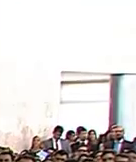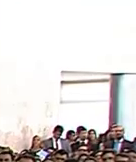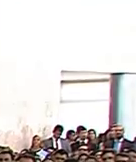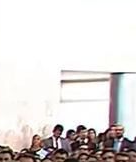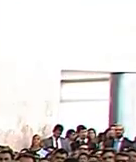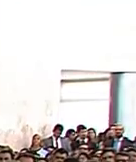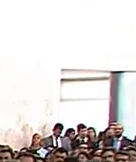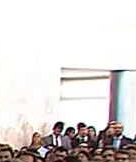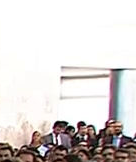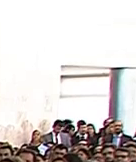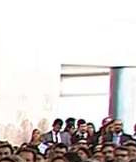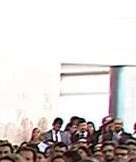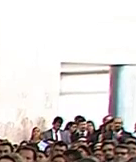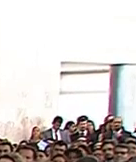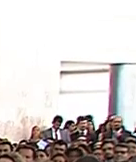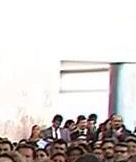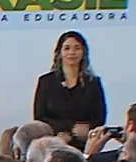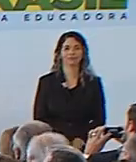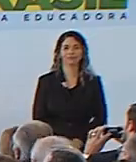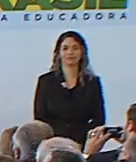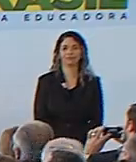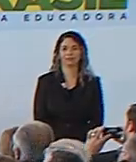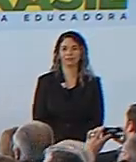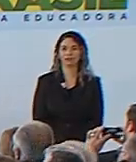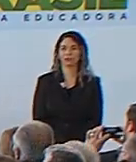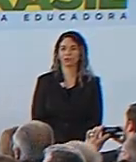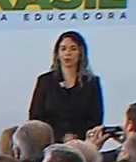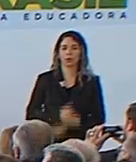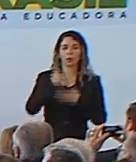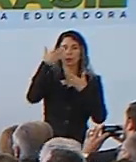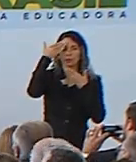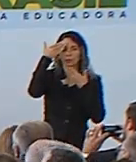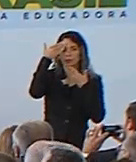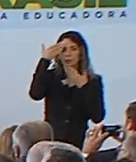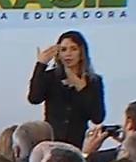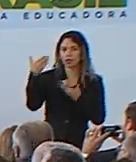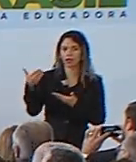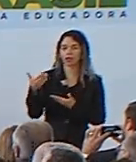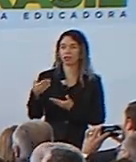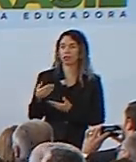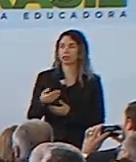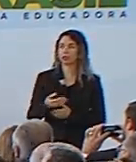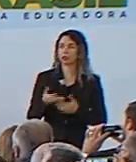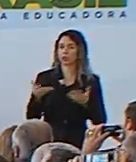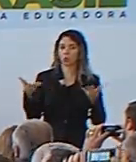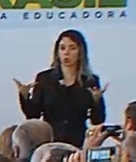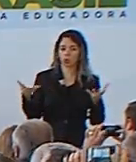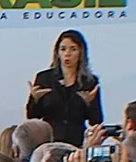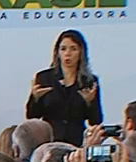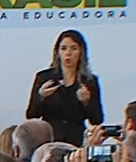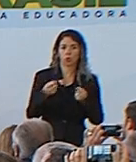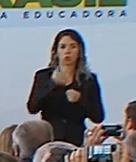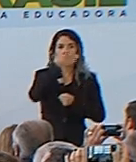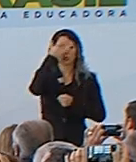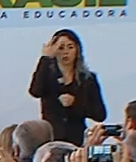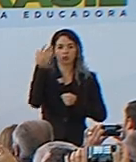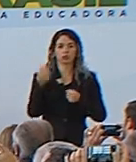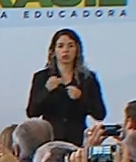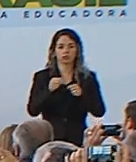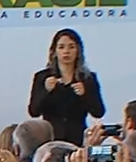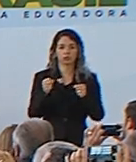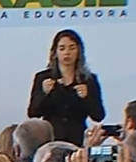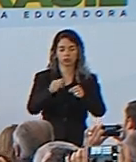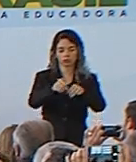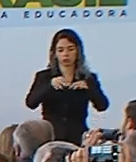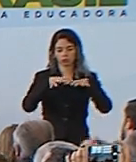boa tarde muito obrigado por essa Maci por esse maciço